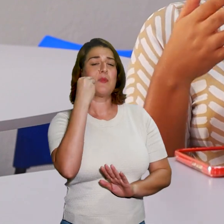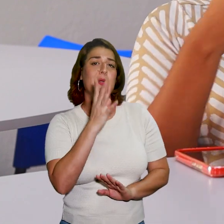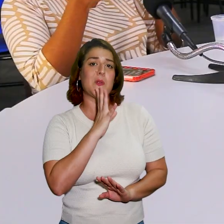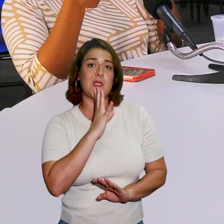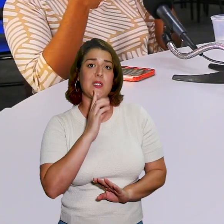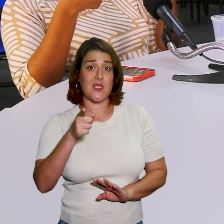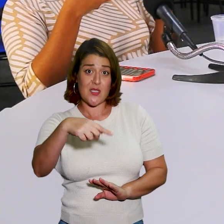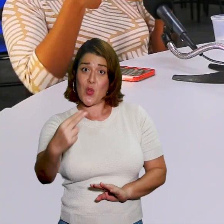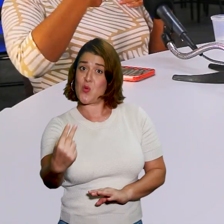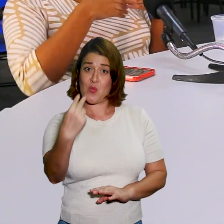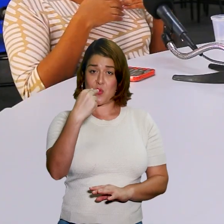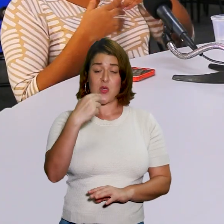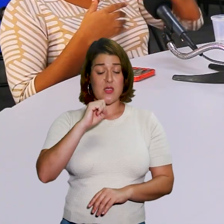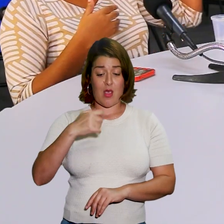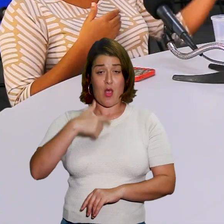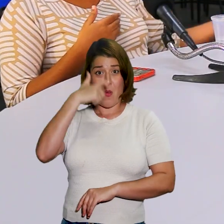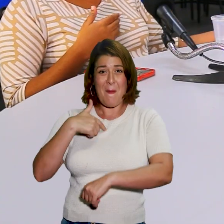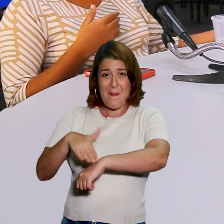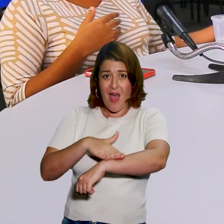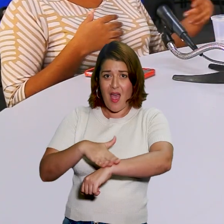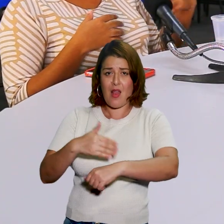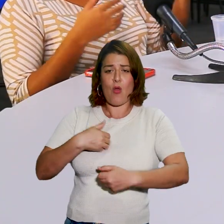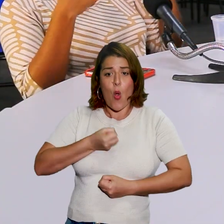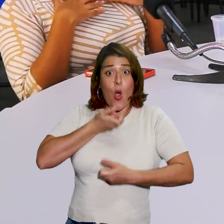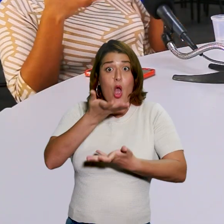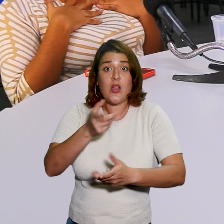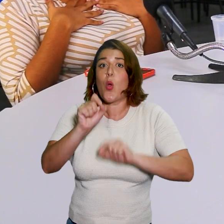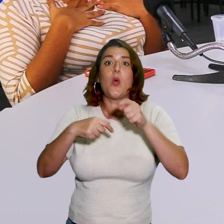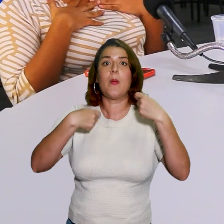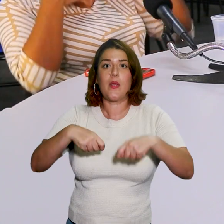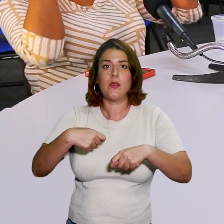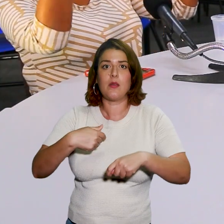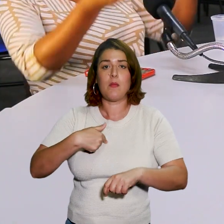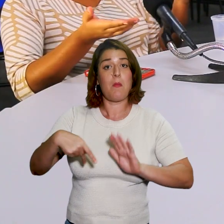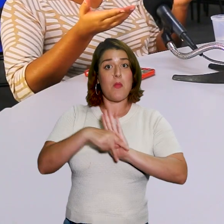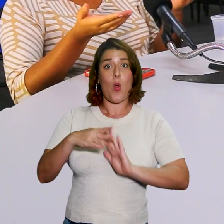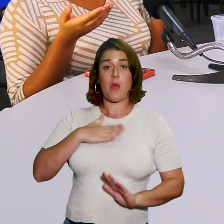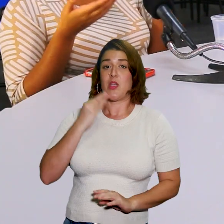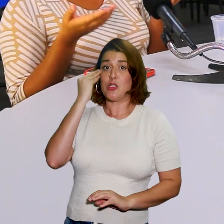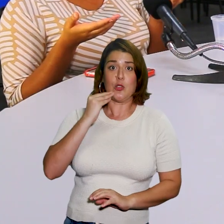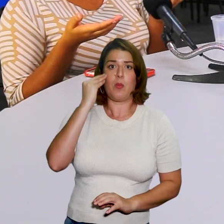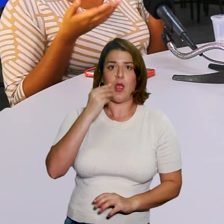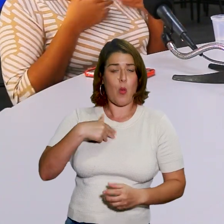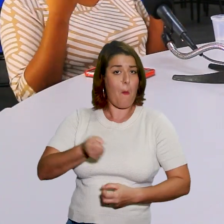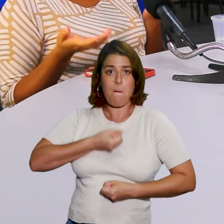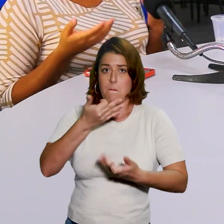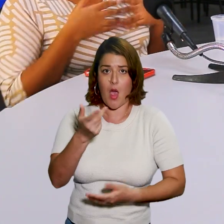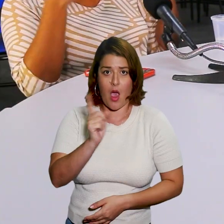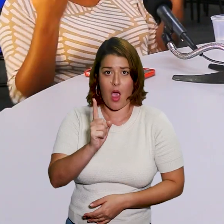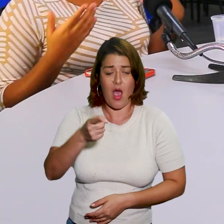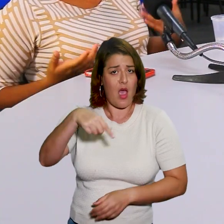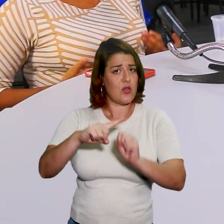Então, se a pessoa não se abrir para um desconhecido, ou então quem vive não passar isso que está vivendo,